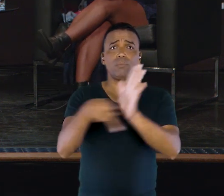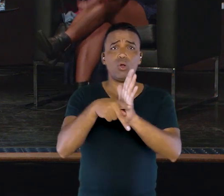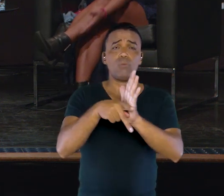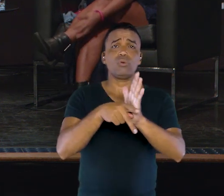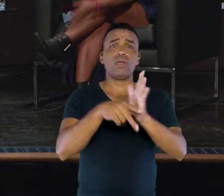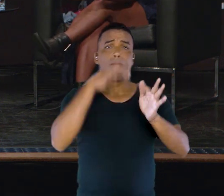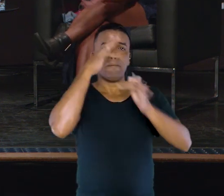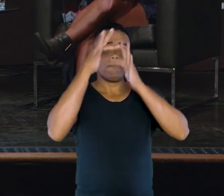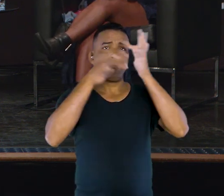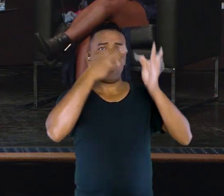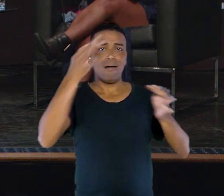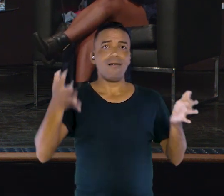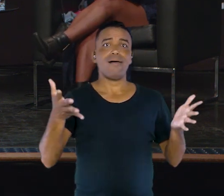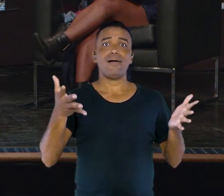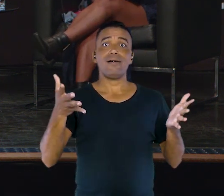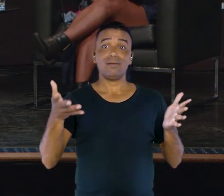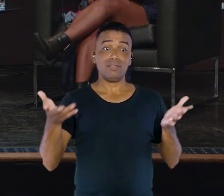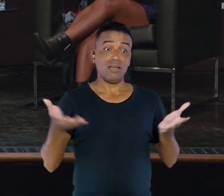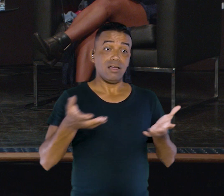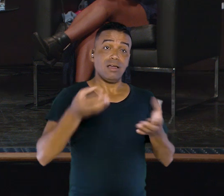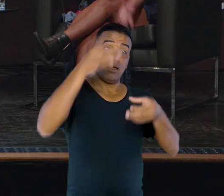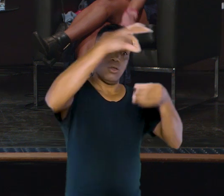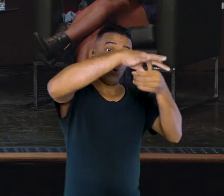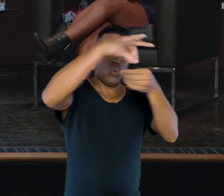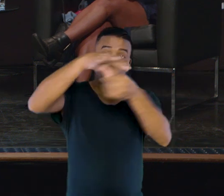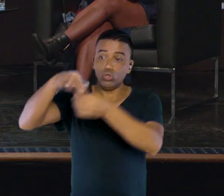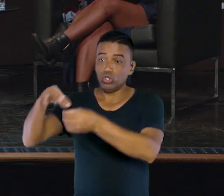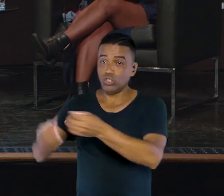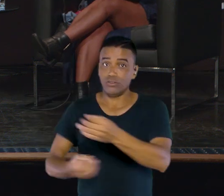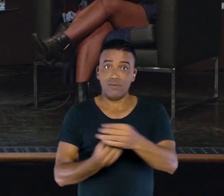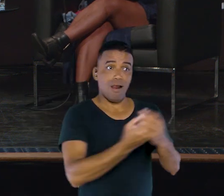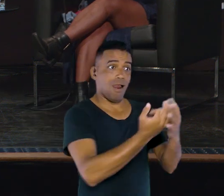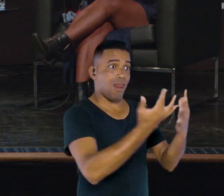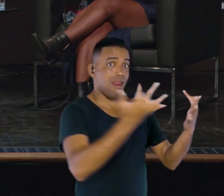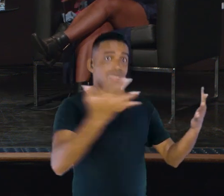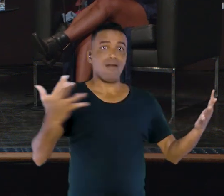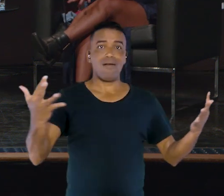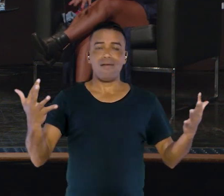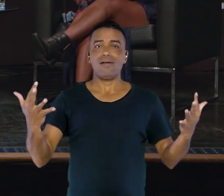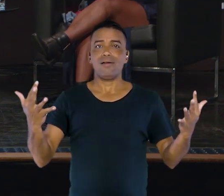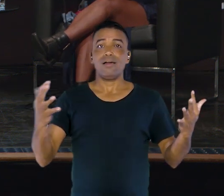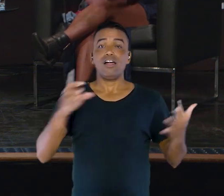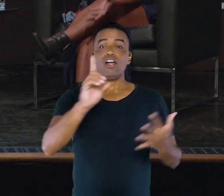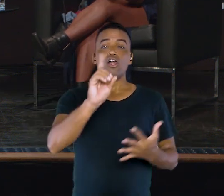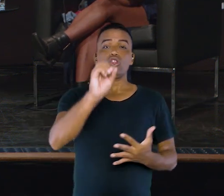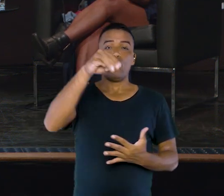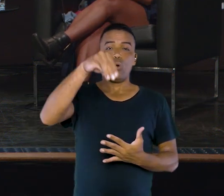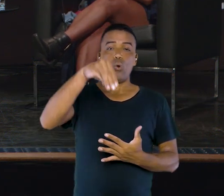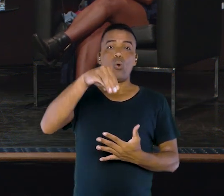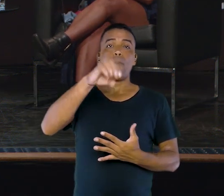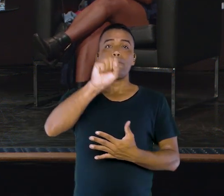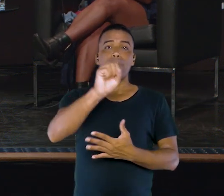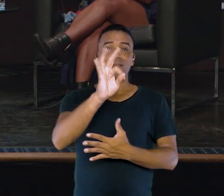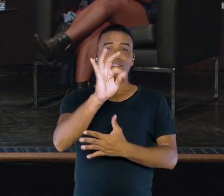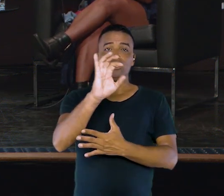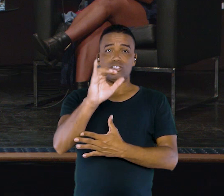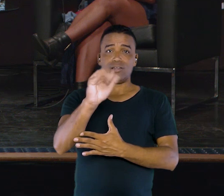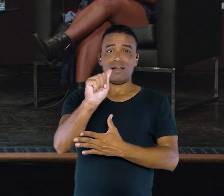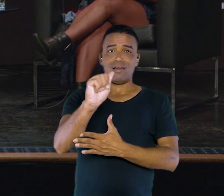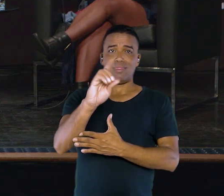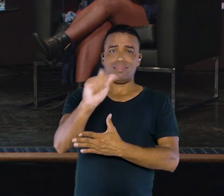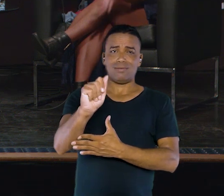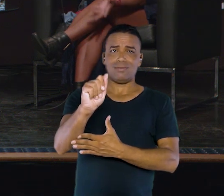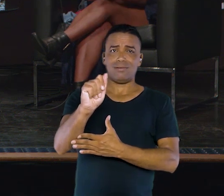Sobre plantas domesticadas, não domesticadas, cultivadas, não domesticadas, cultivadas. Isso faz sentido para a